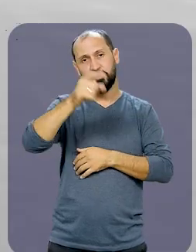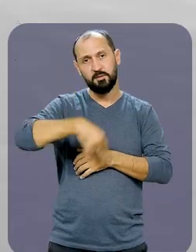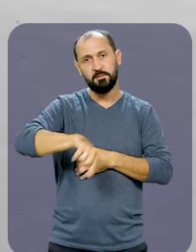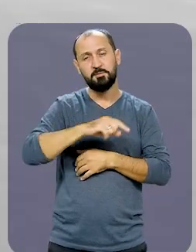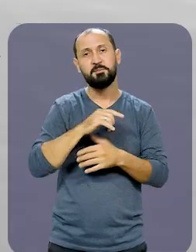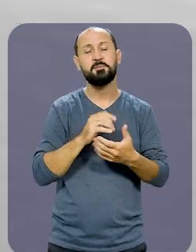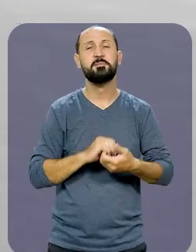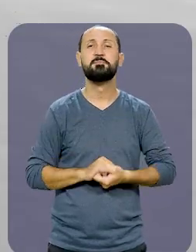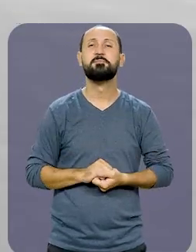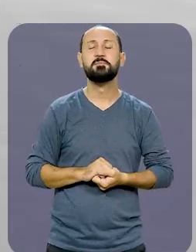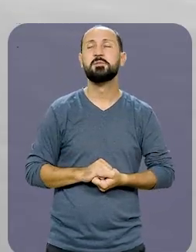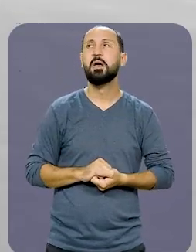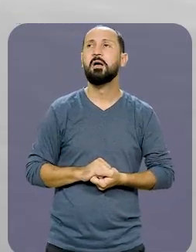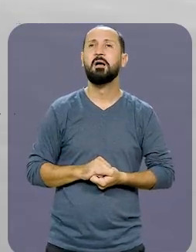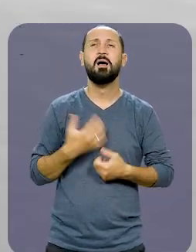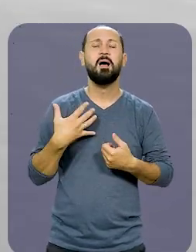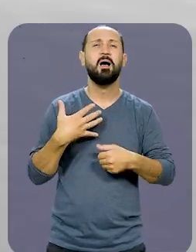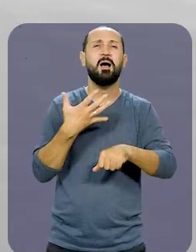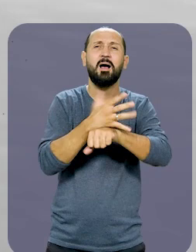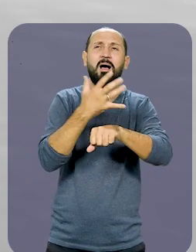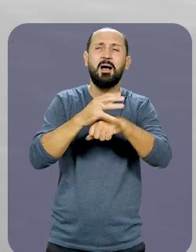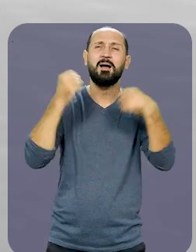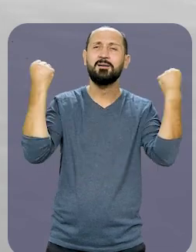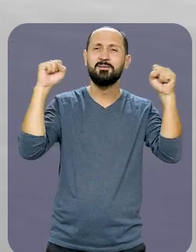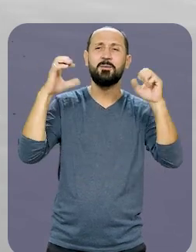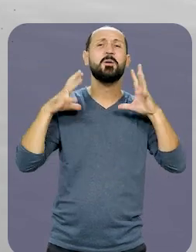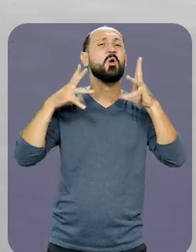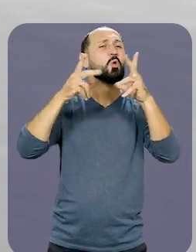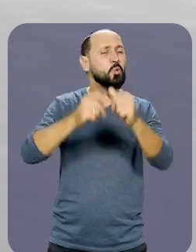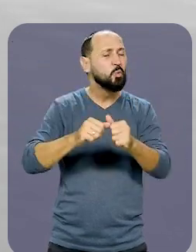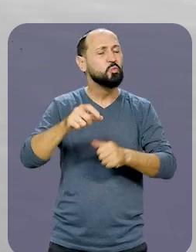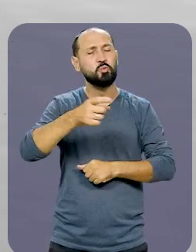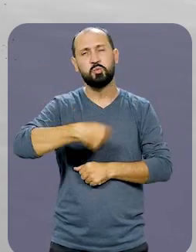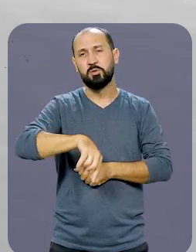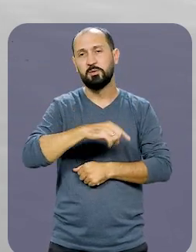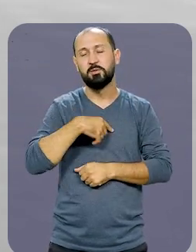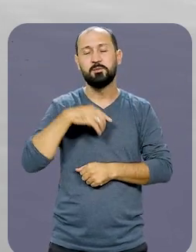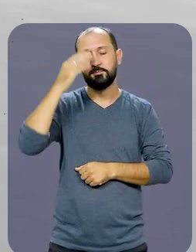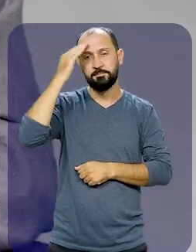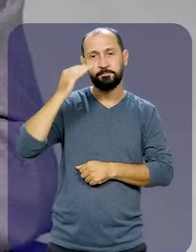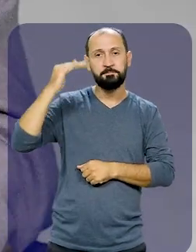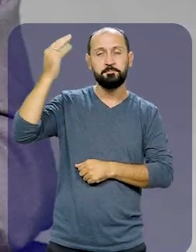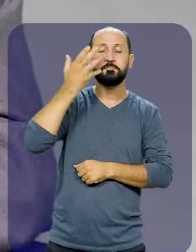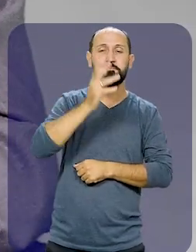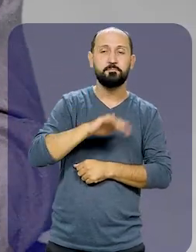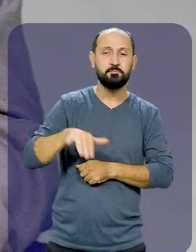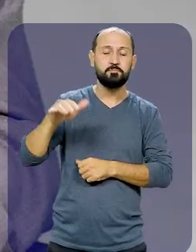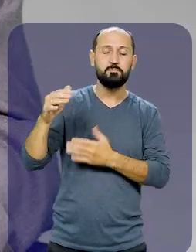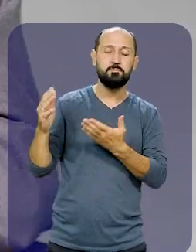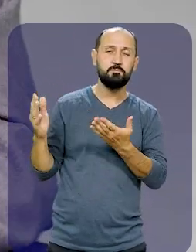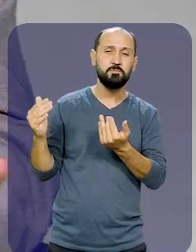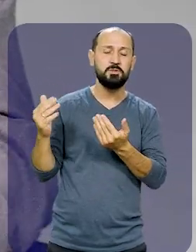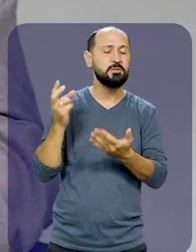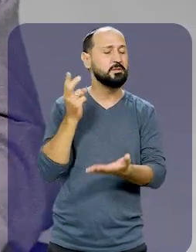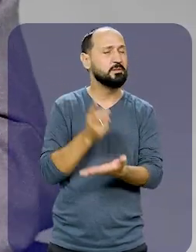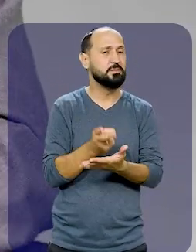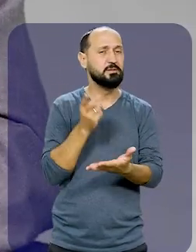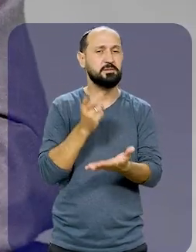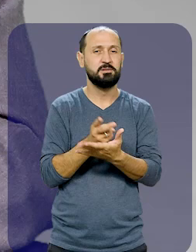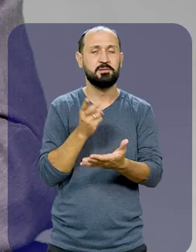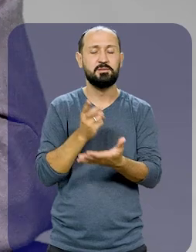combate? Atividade física é bom para todos nós, todos, adultos, crianças, jovens,